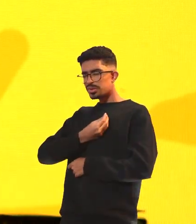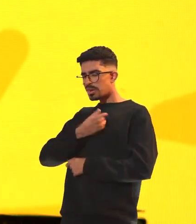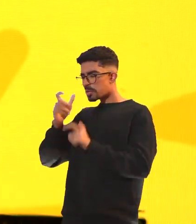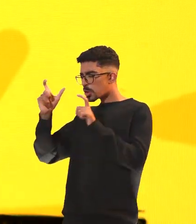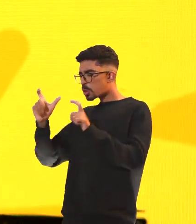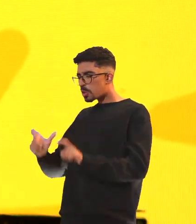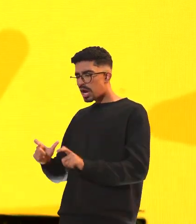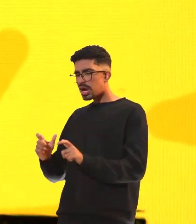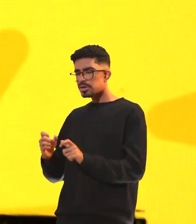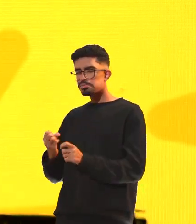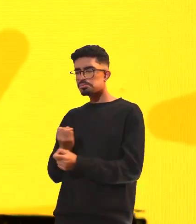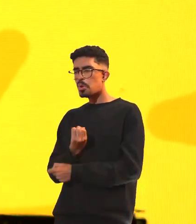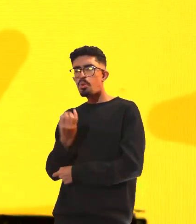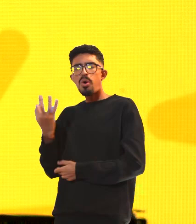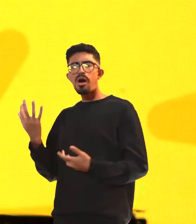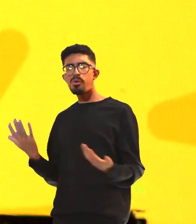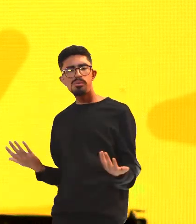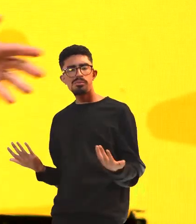de Deus.